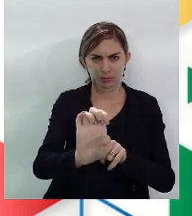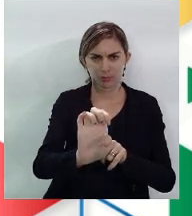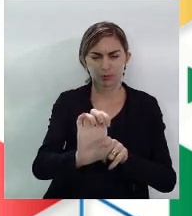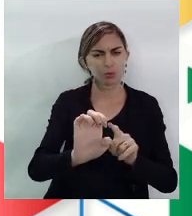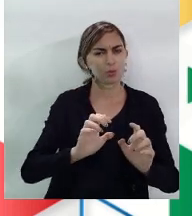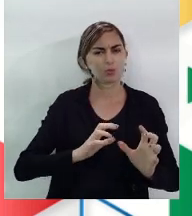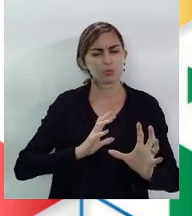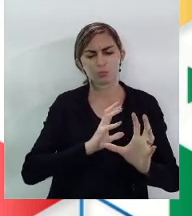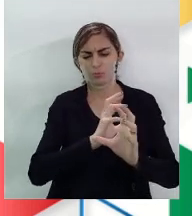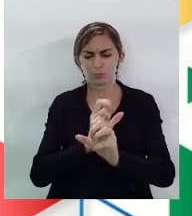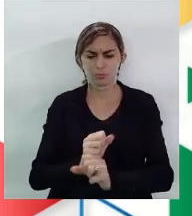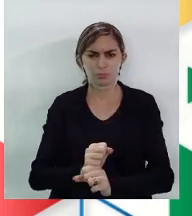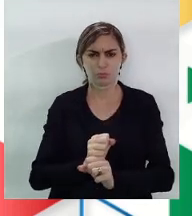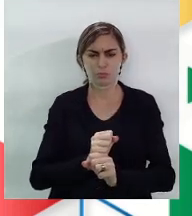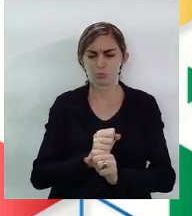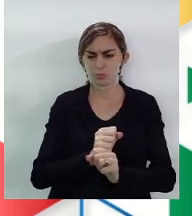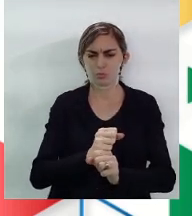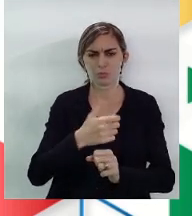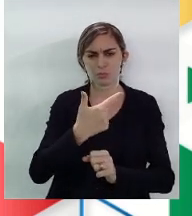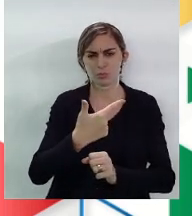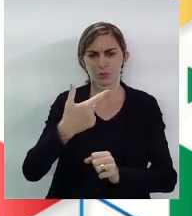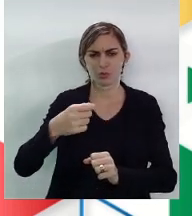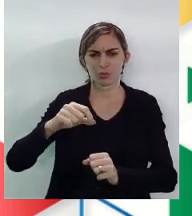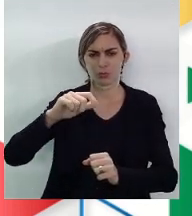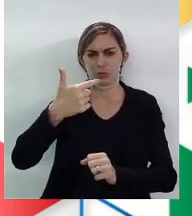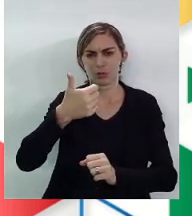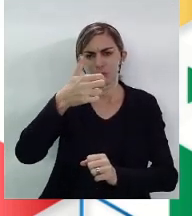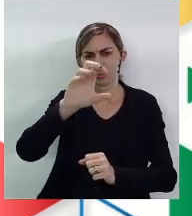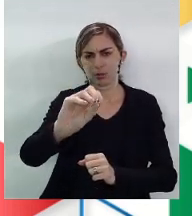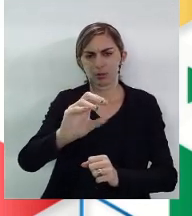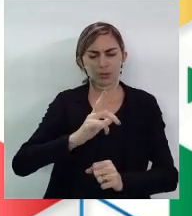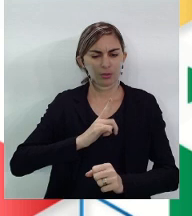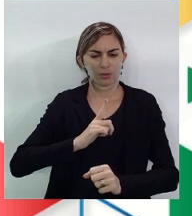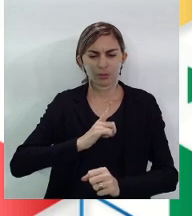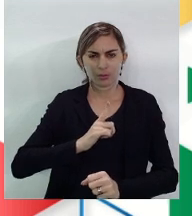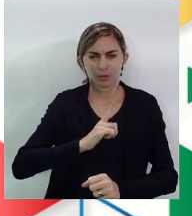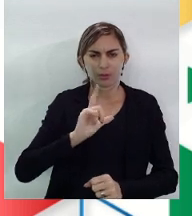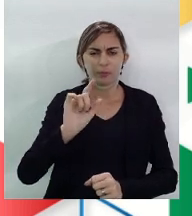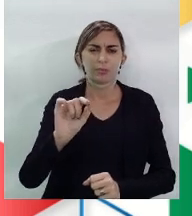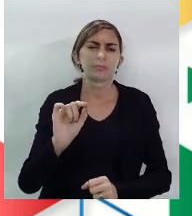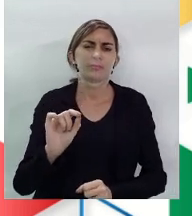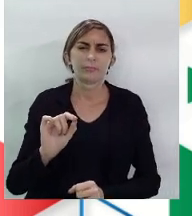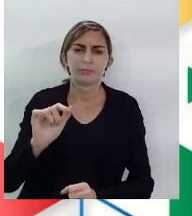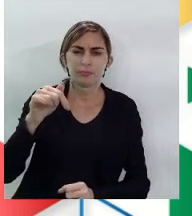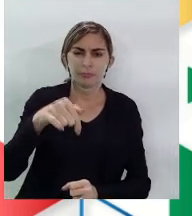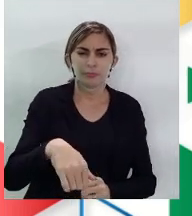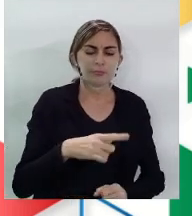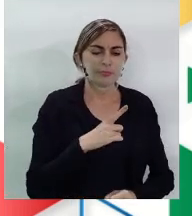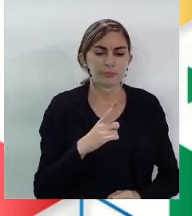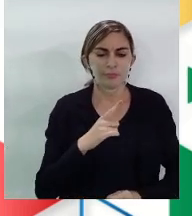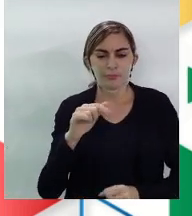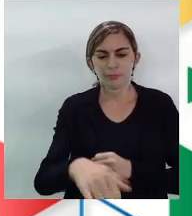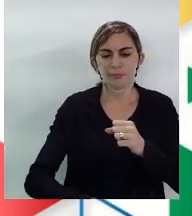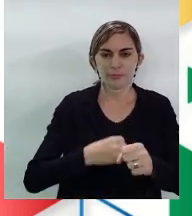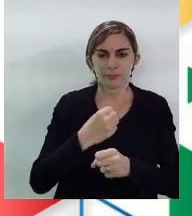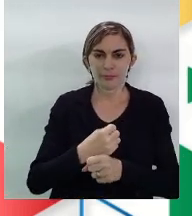IBGE, compilados no último censo 2010, nós temos a seguinte questão. Havia nesse